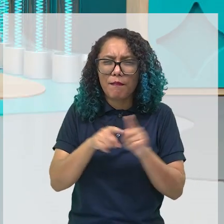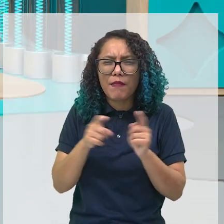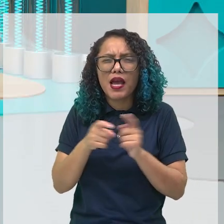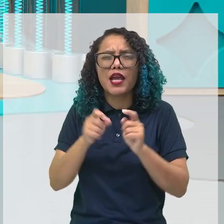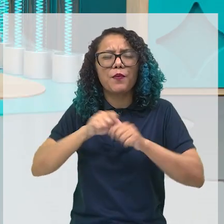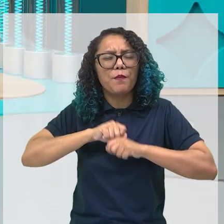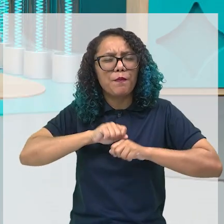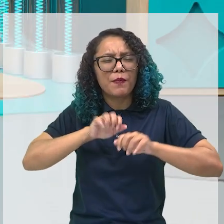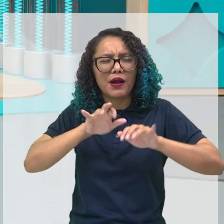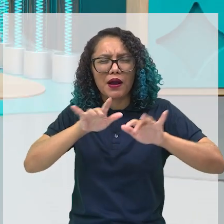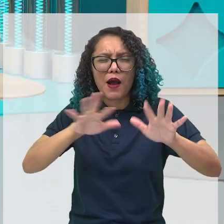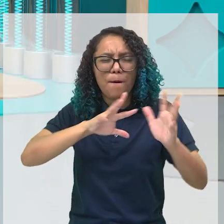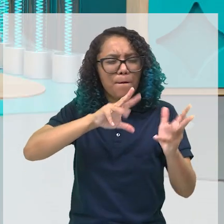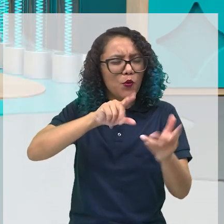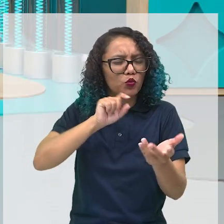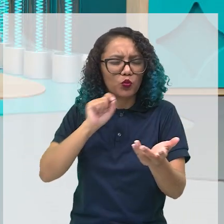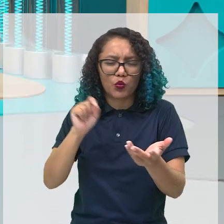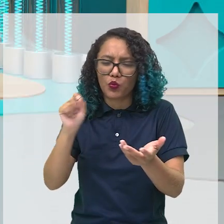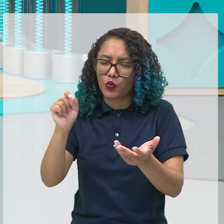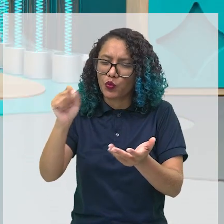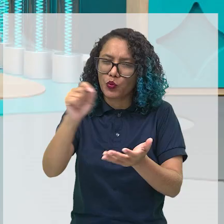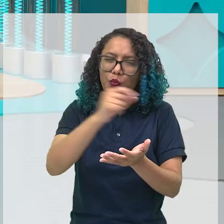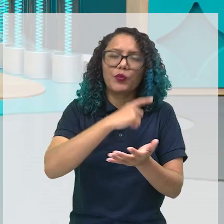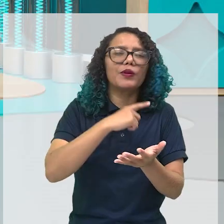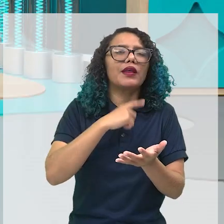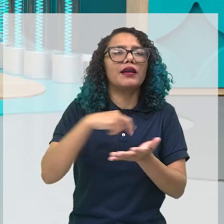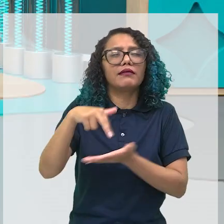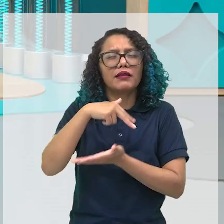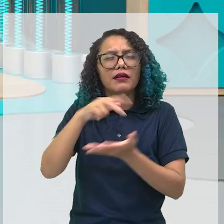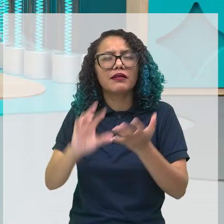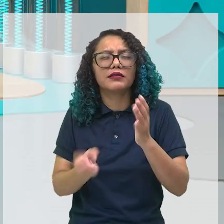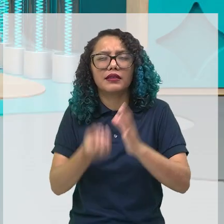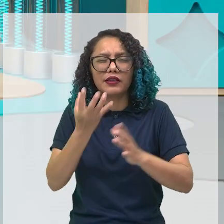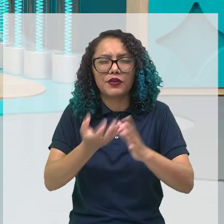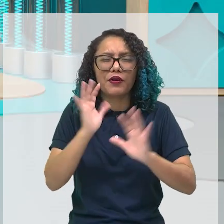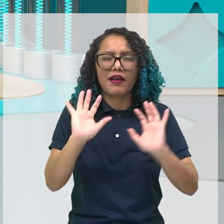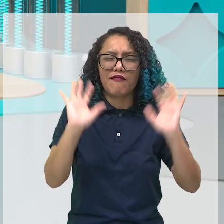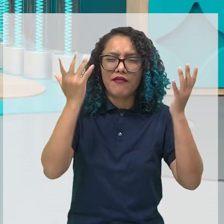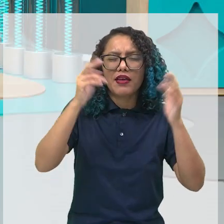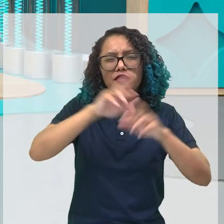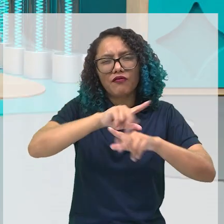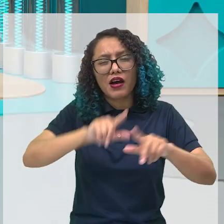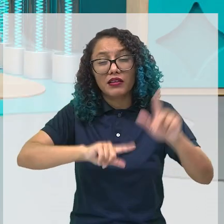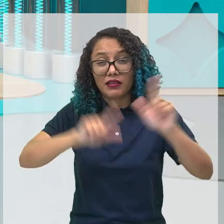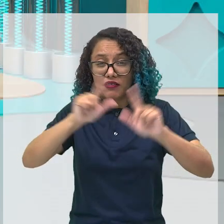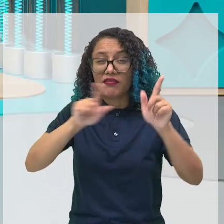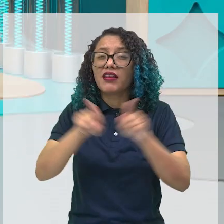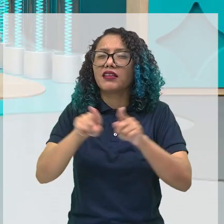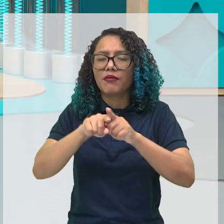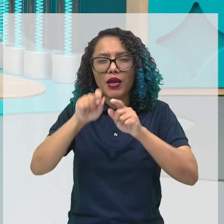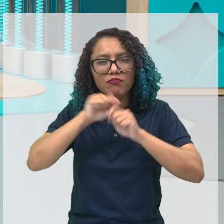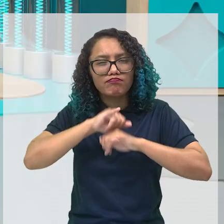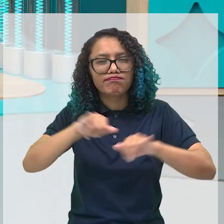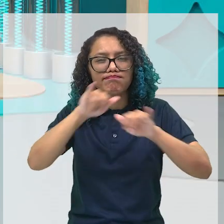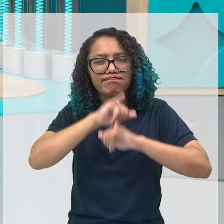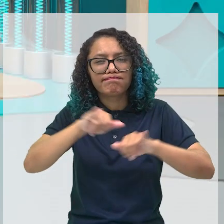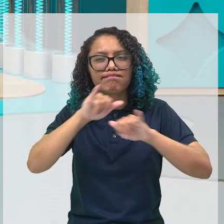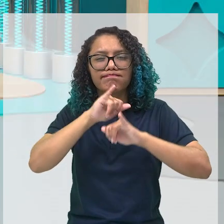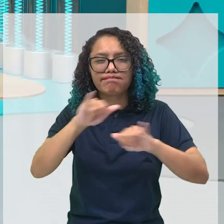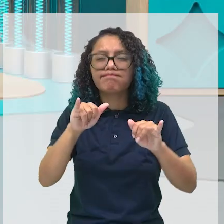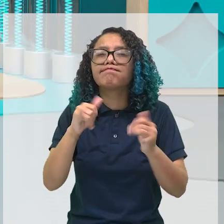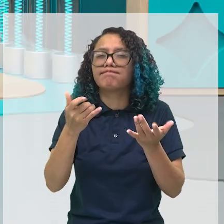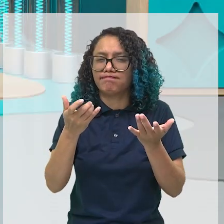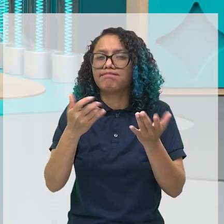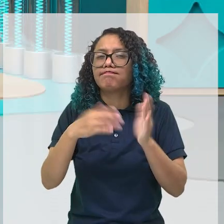tem trazido muito, né, os programas de televisão, os programas de auditório, têm trazido competições